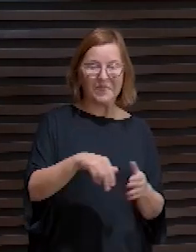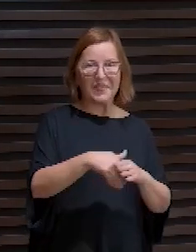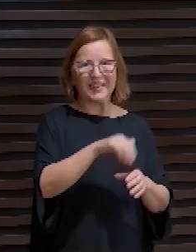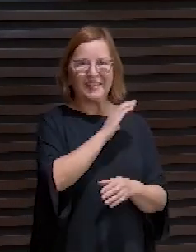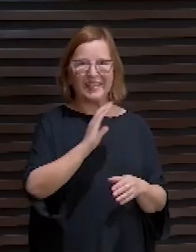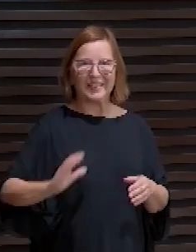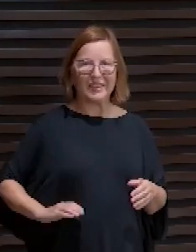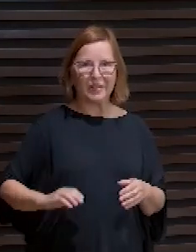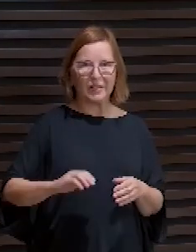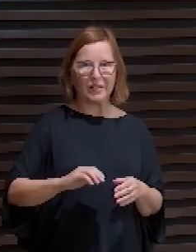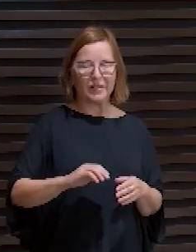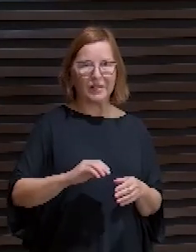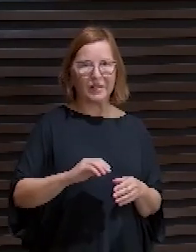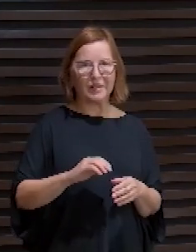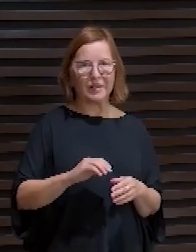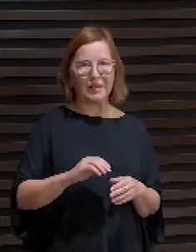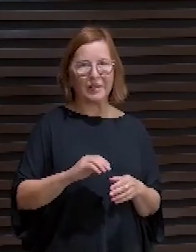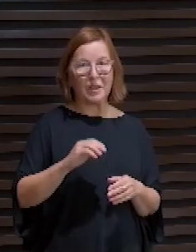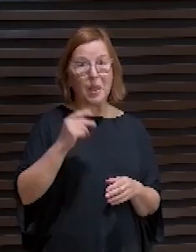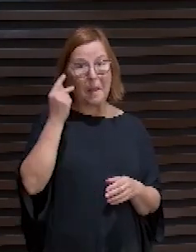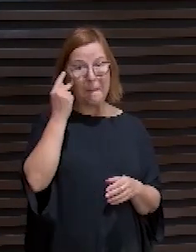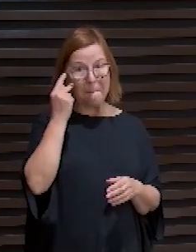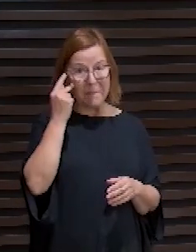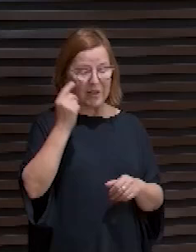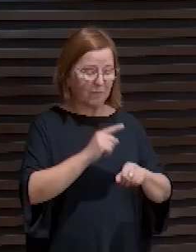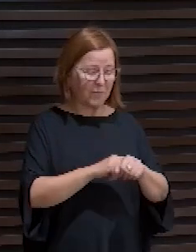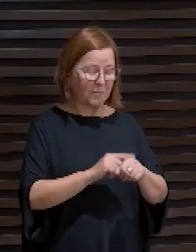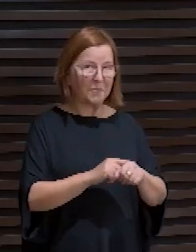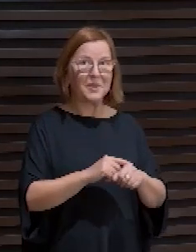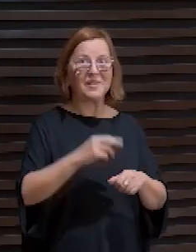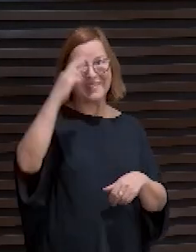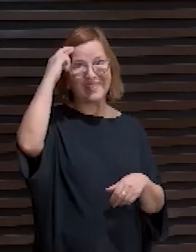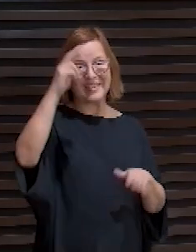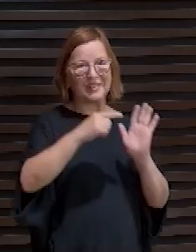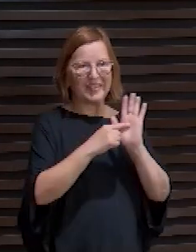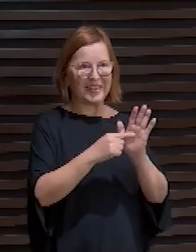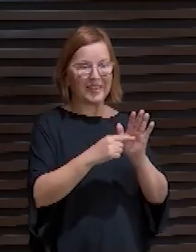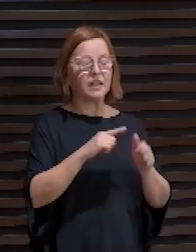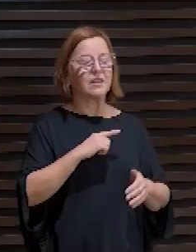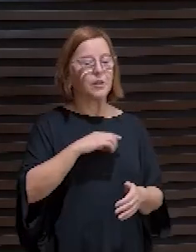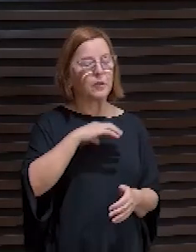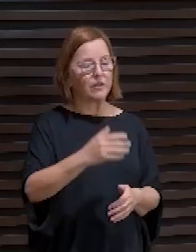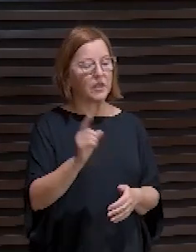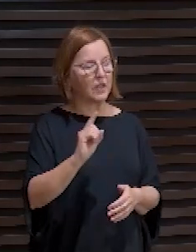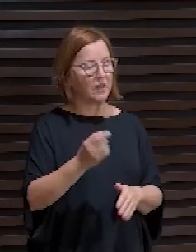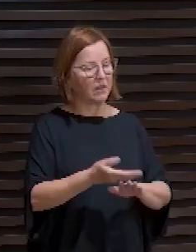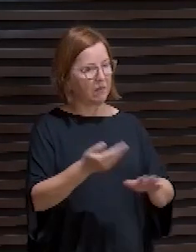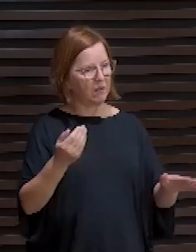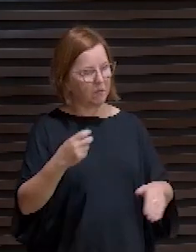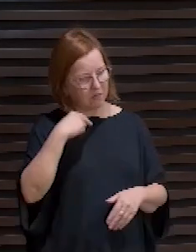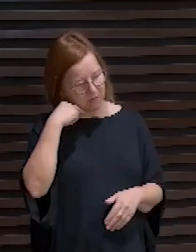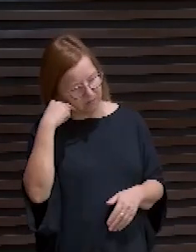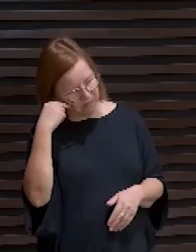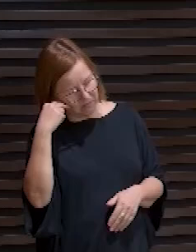que quando ele se manifestar, tenhamos confiança e dele não nos afastemos envergonhados